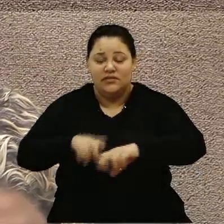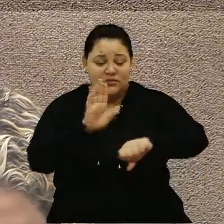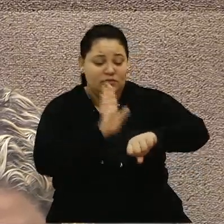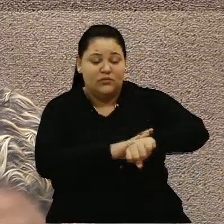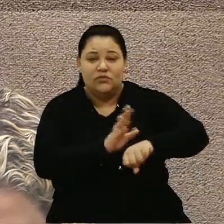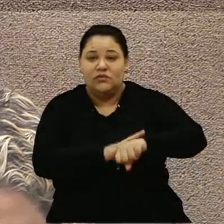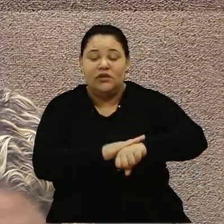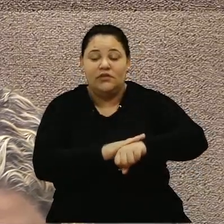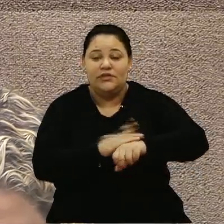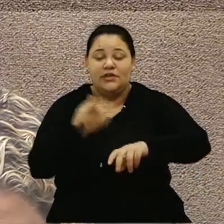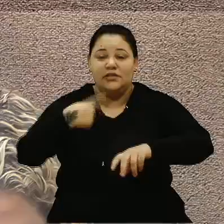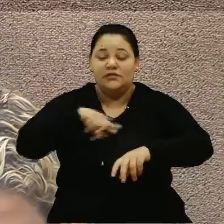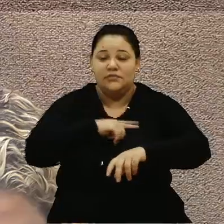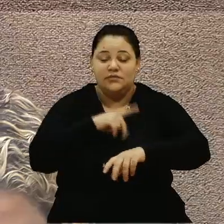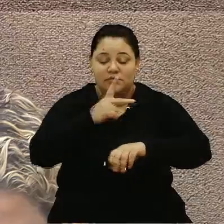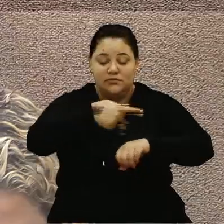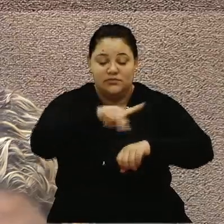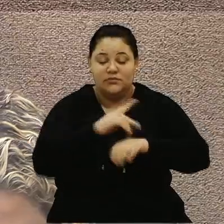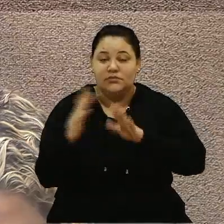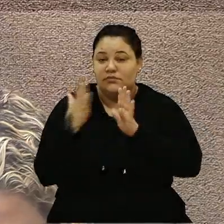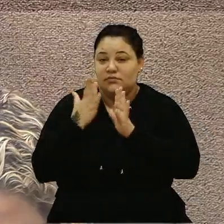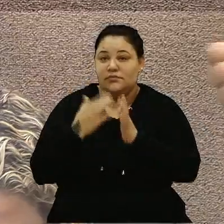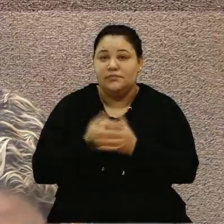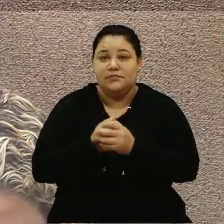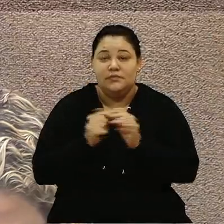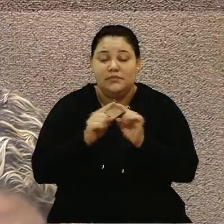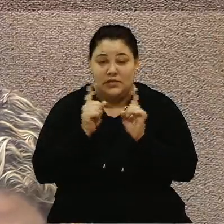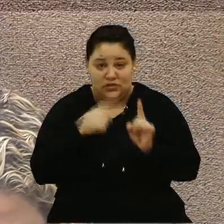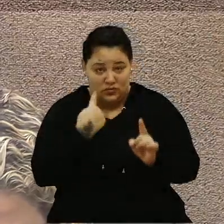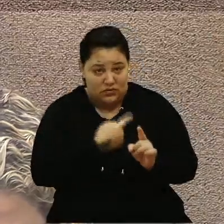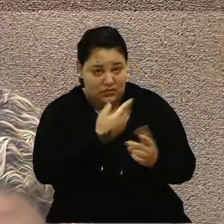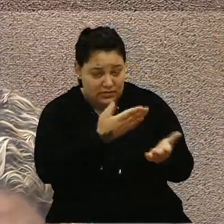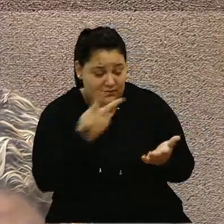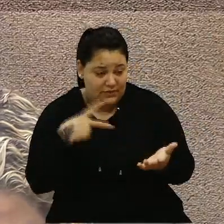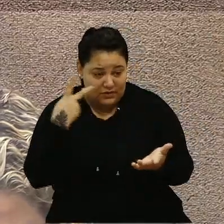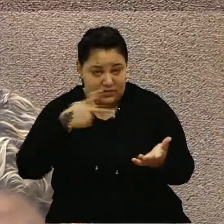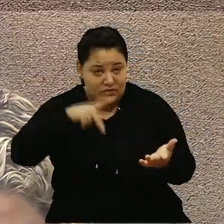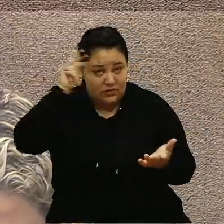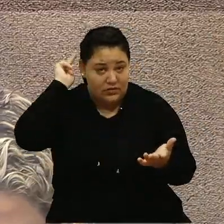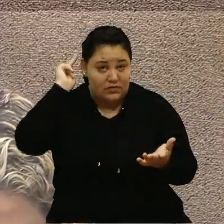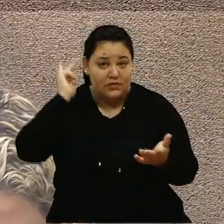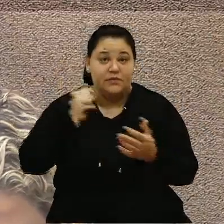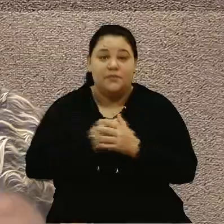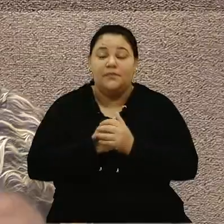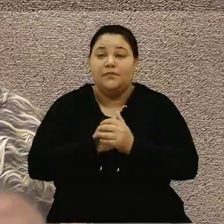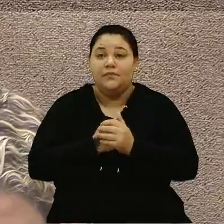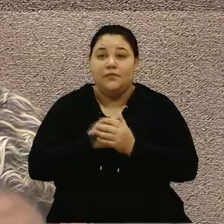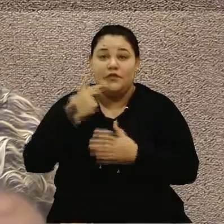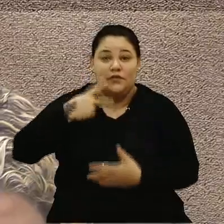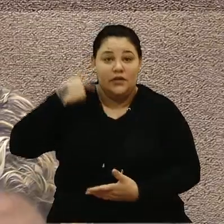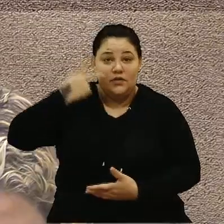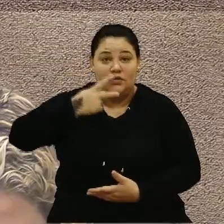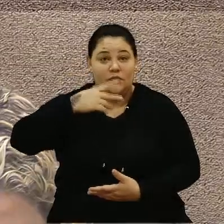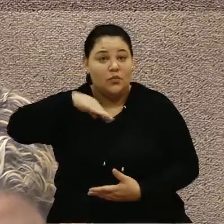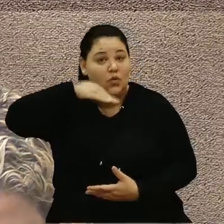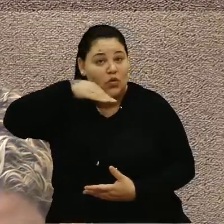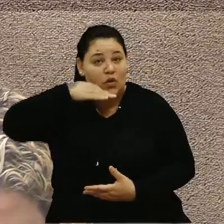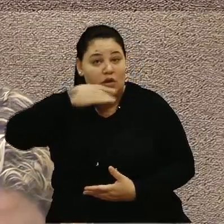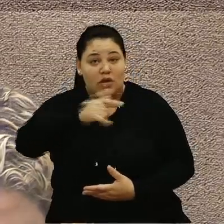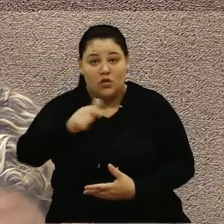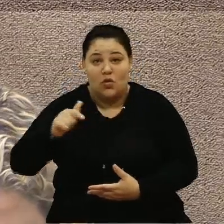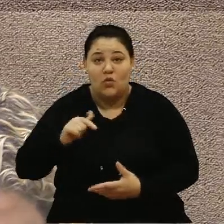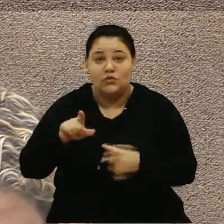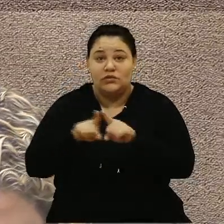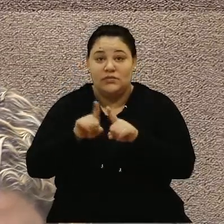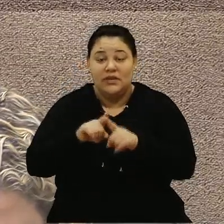país está passando. Mas nós, vereador Iago, vereador Bortola e tantos outros que tem aqui, que eu sei que são